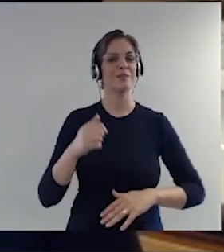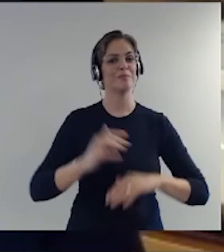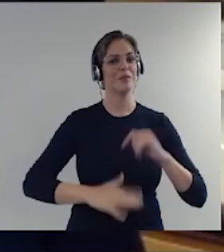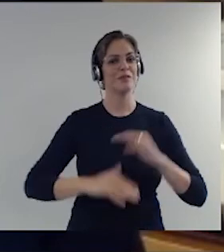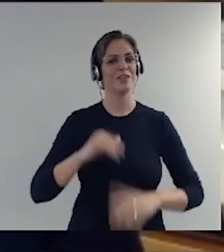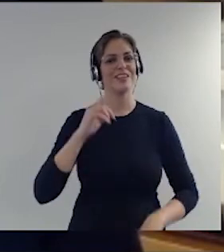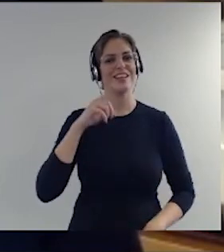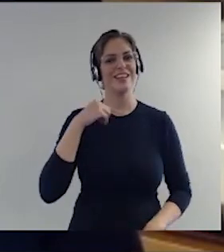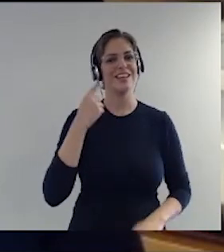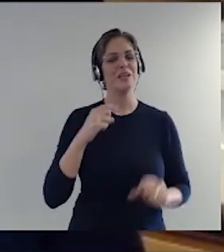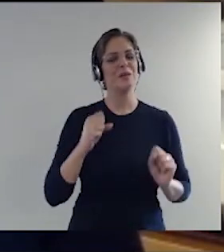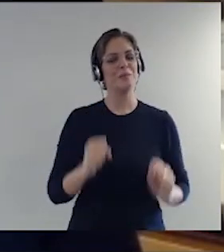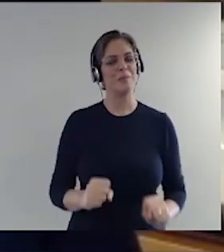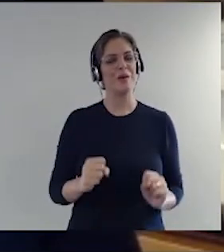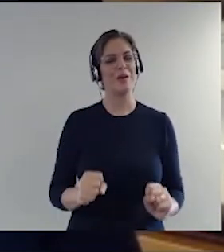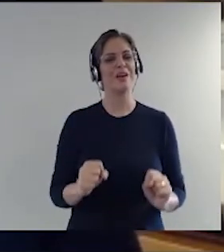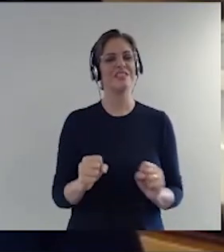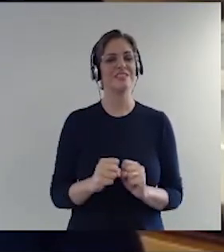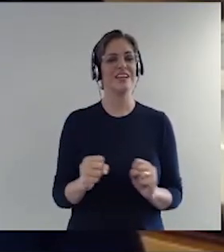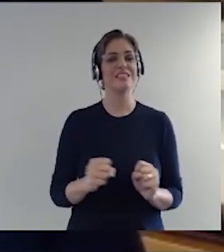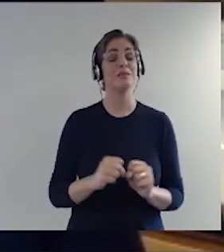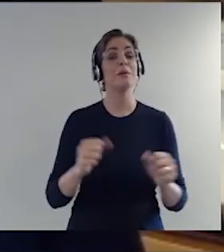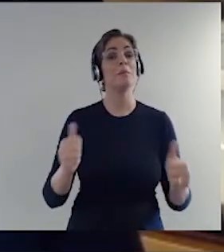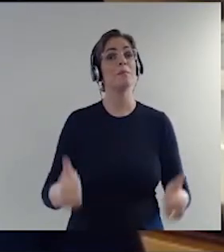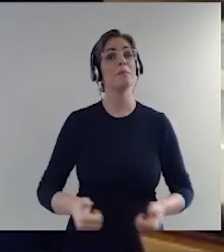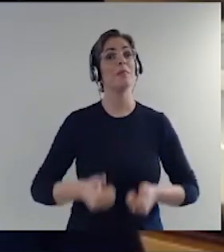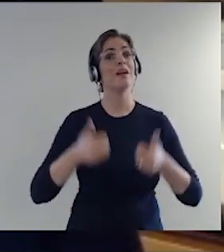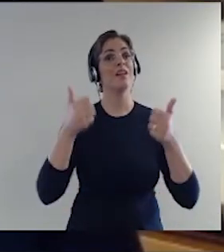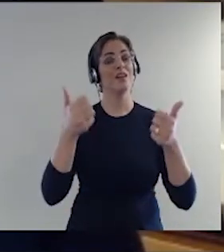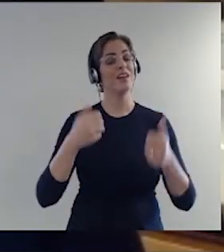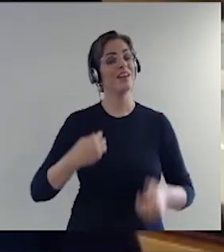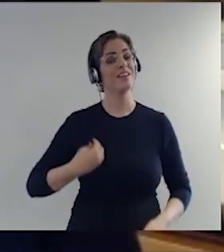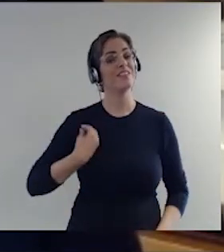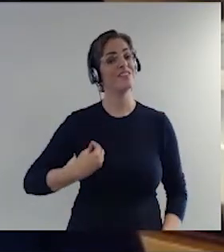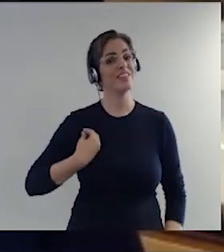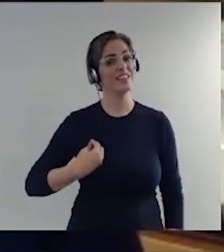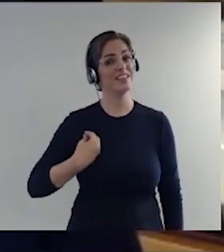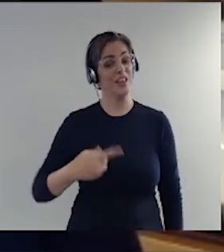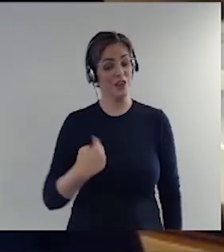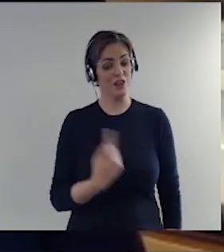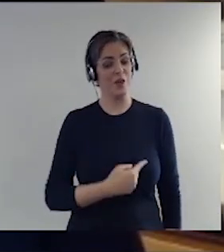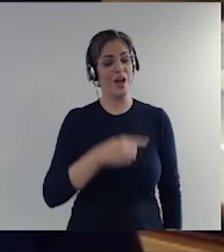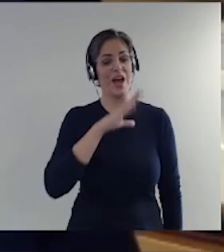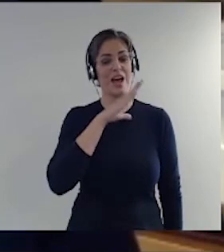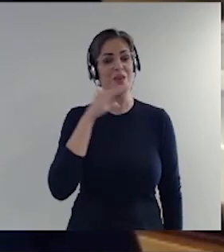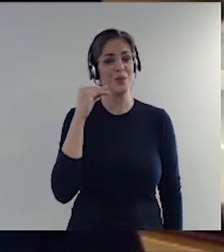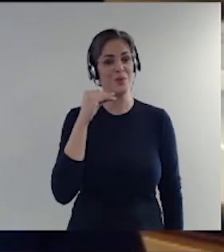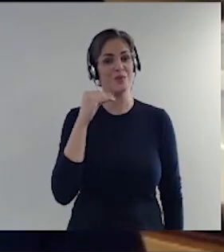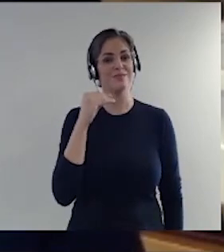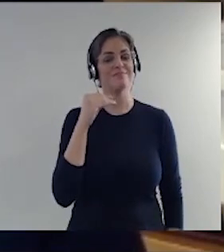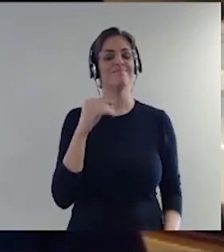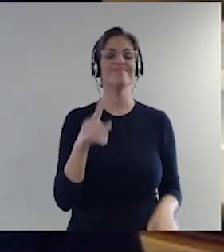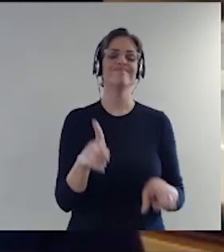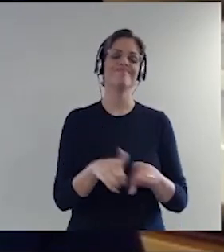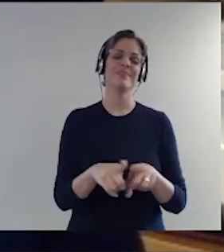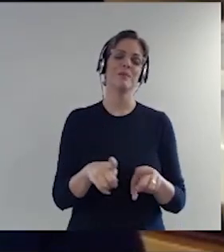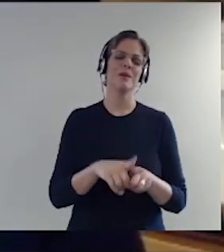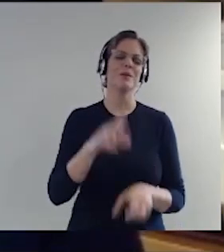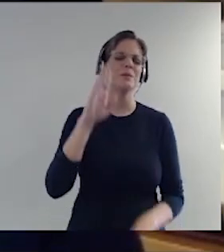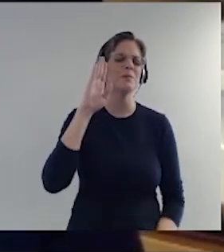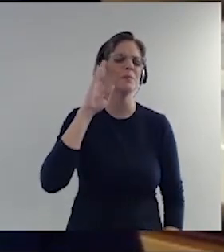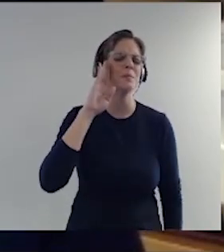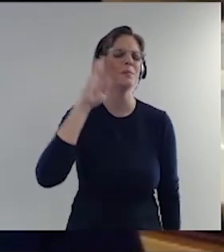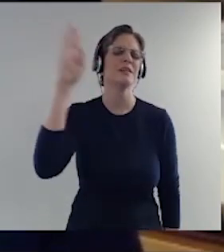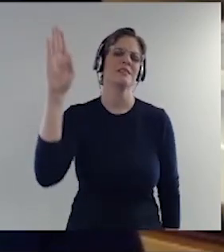direito, podemos fazer para melhorar não só a nossa vida de pessoas adultas, mas, sobremodo, a vida daqueles que um